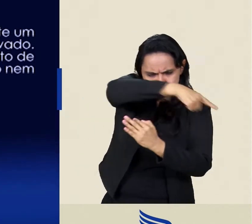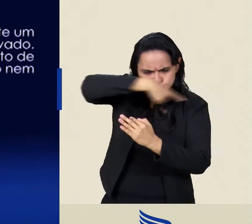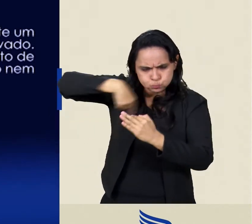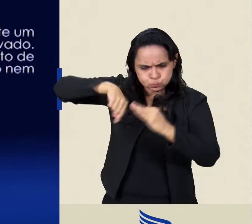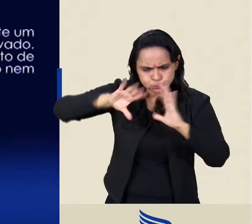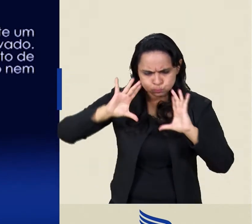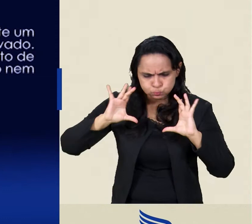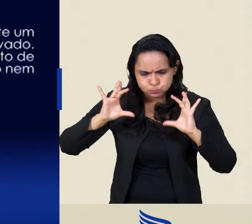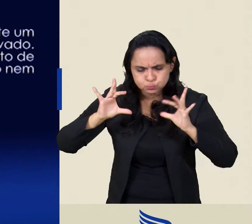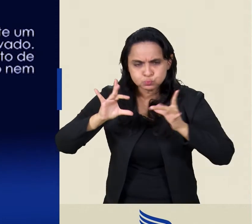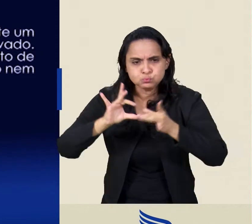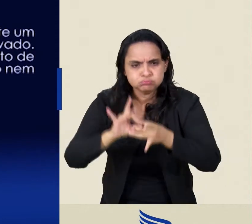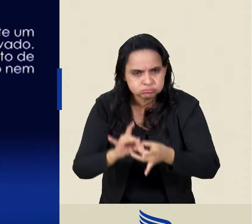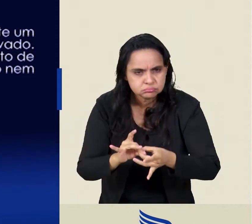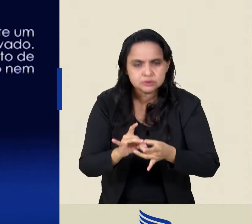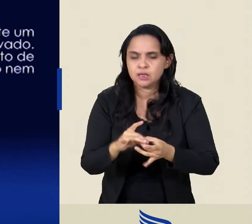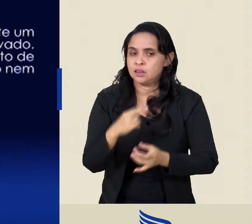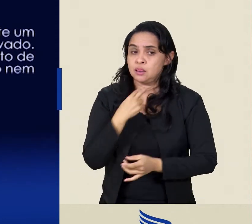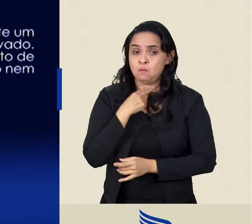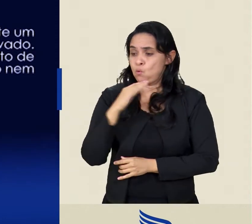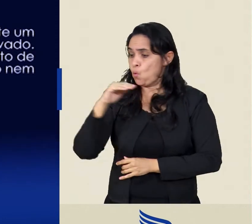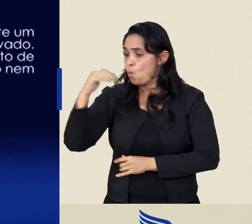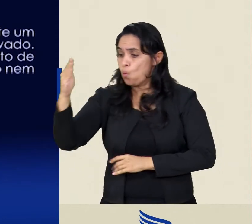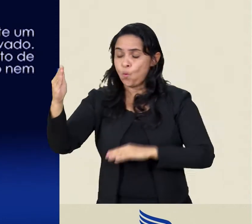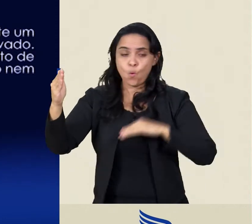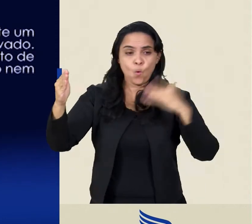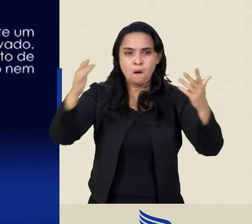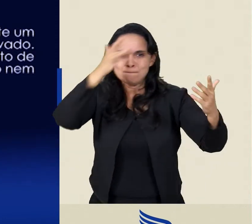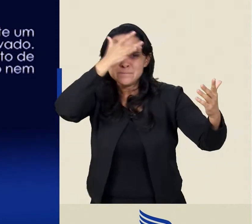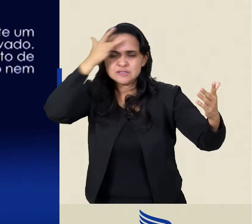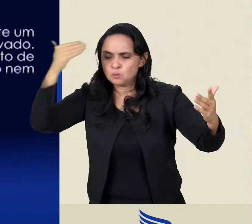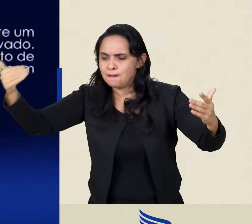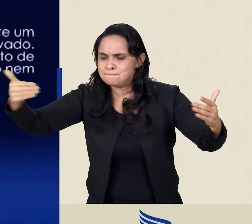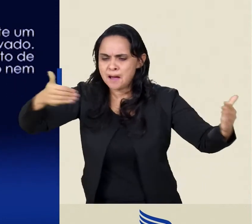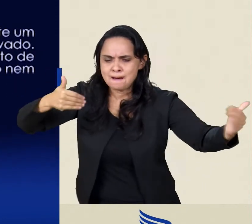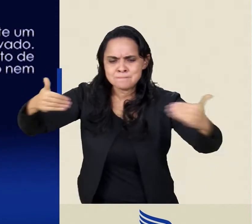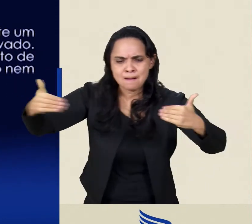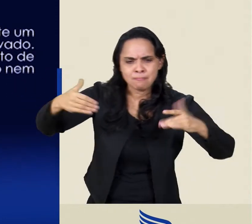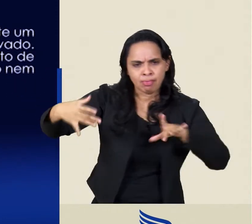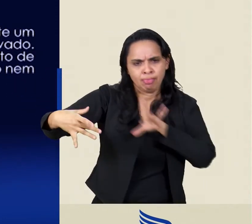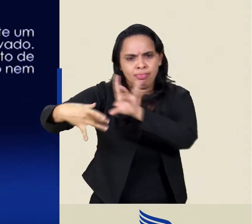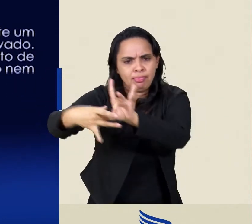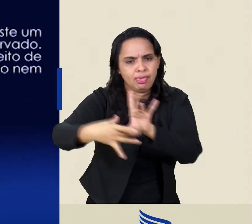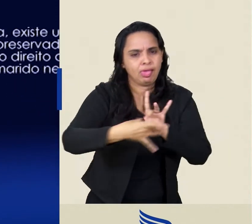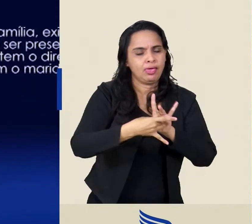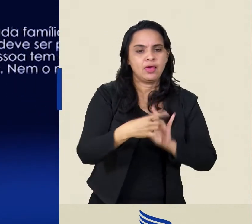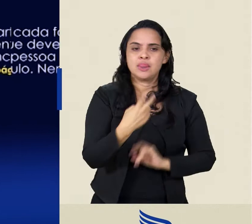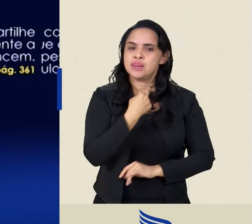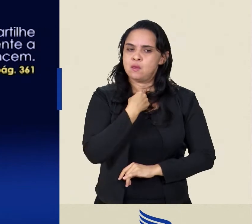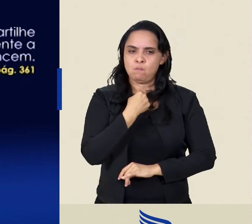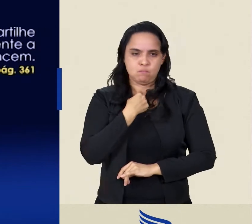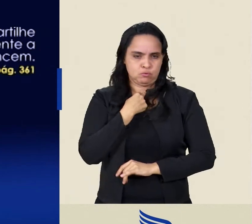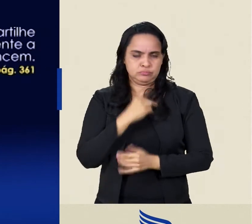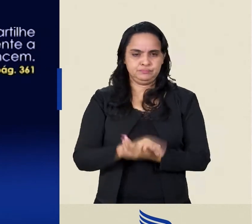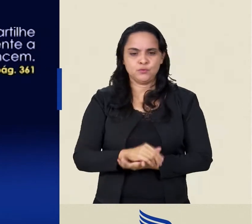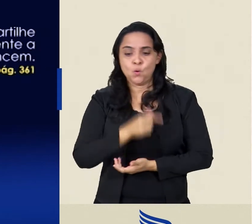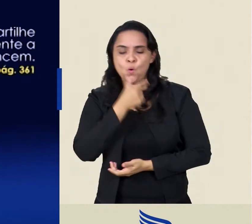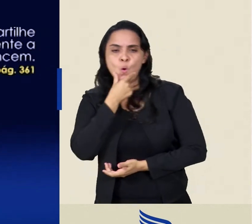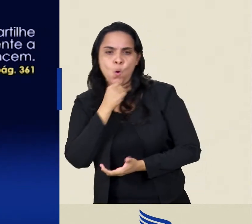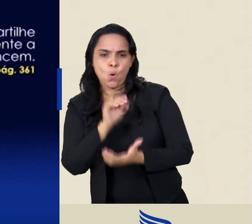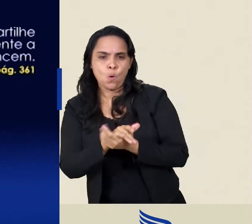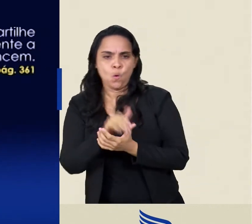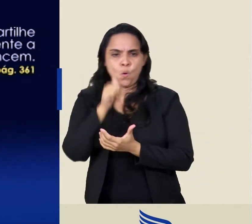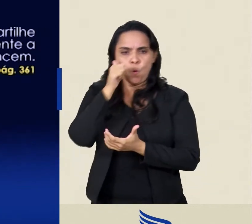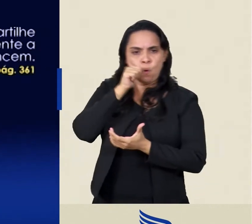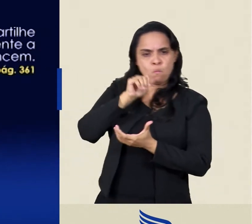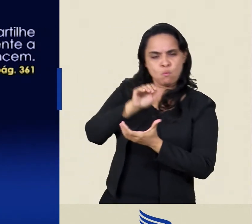preservado. Nenhuma outra pessoa tem o direito de entrar nesse círculo. Nem o marido, nem a esposa